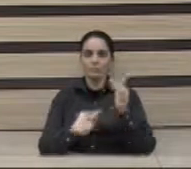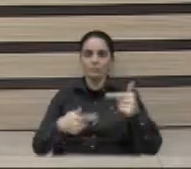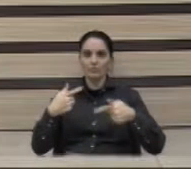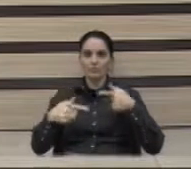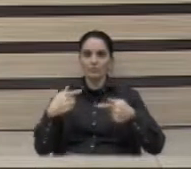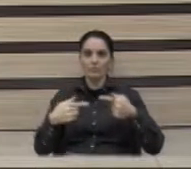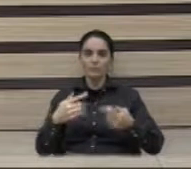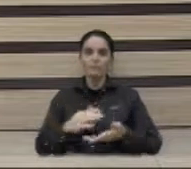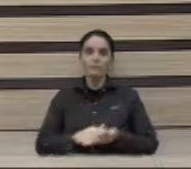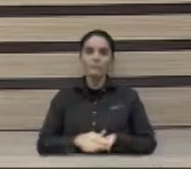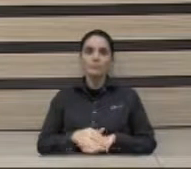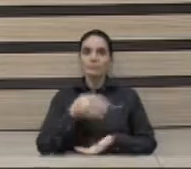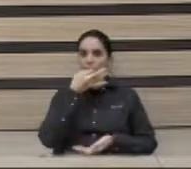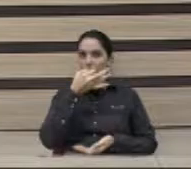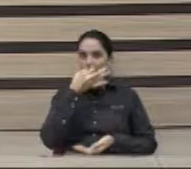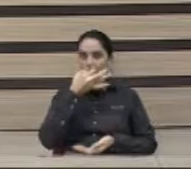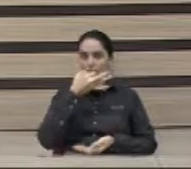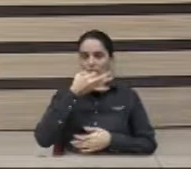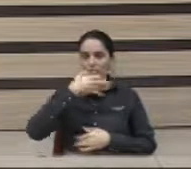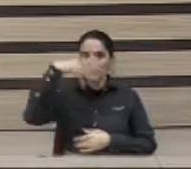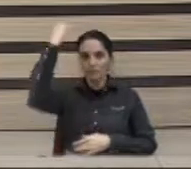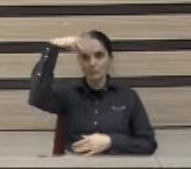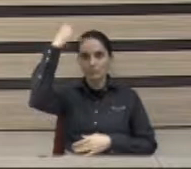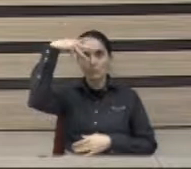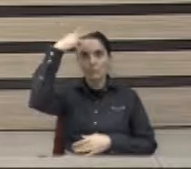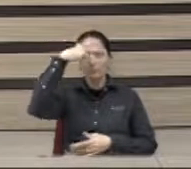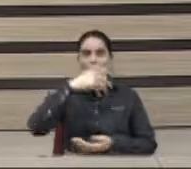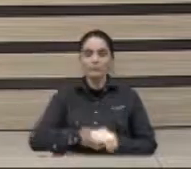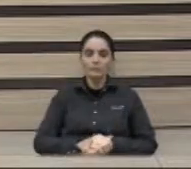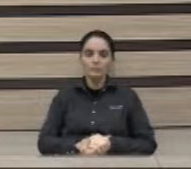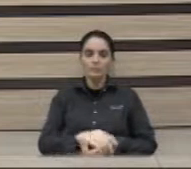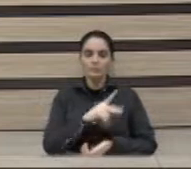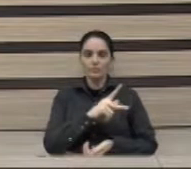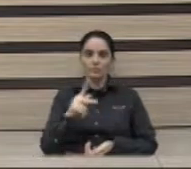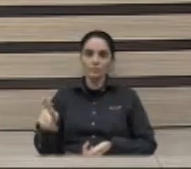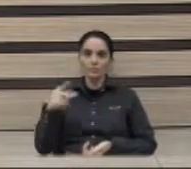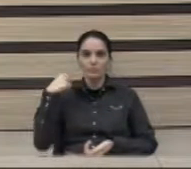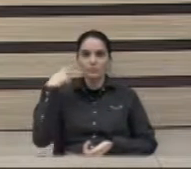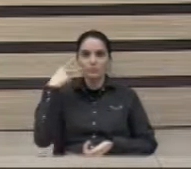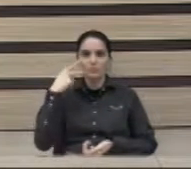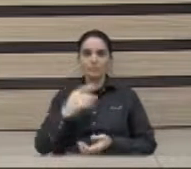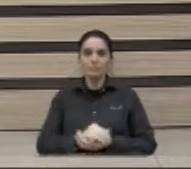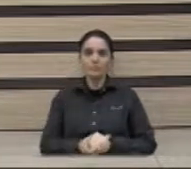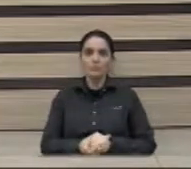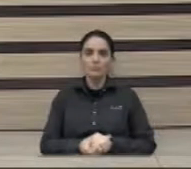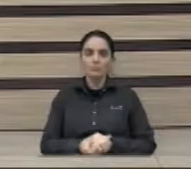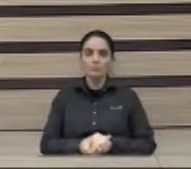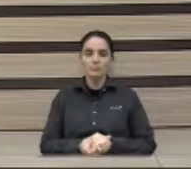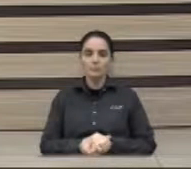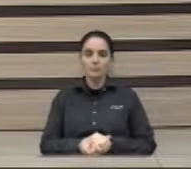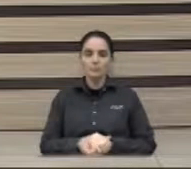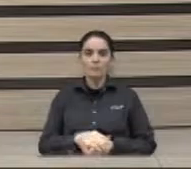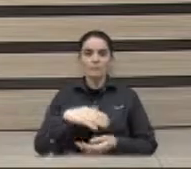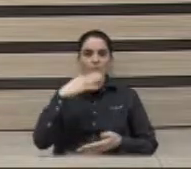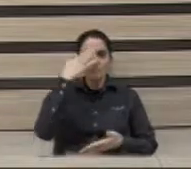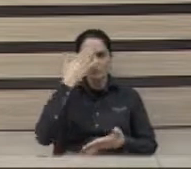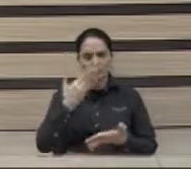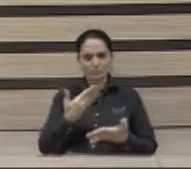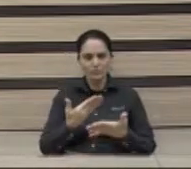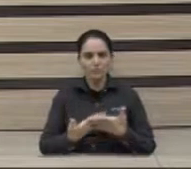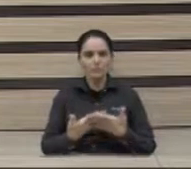discussão. Para discutir, a nobre vereadora Érica Tanque. Senhor presidente, nobres pares, creio que